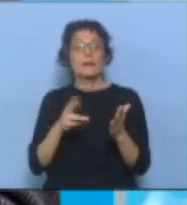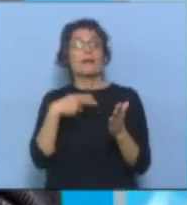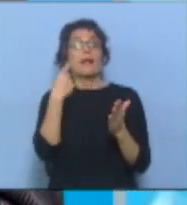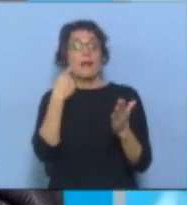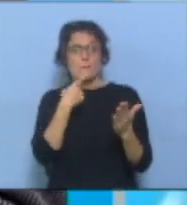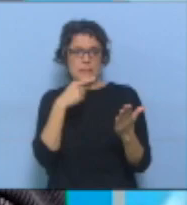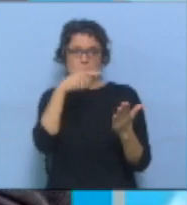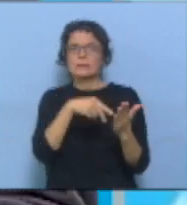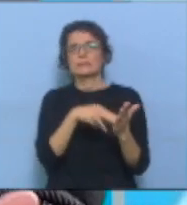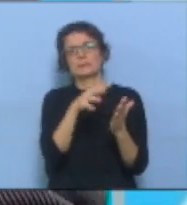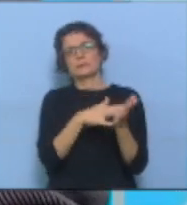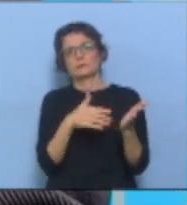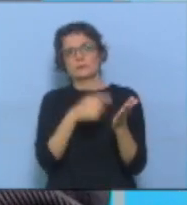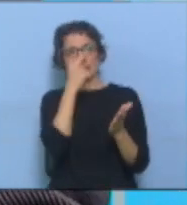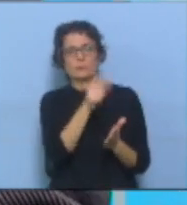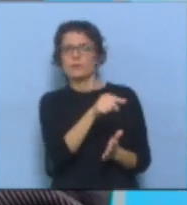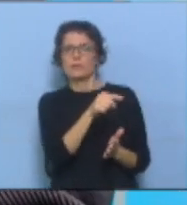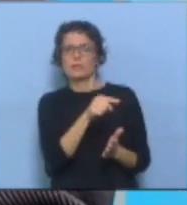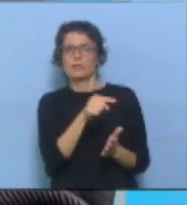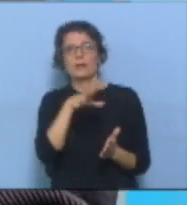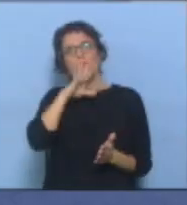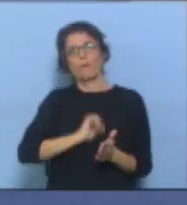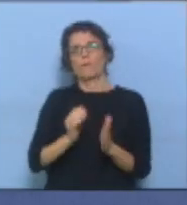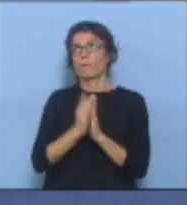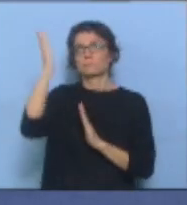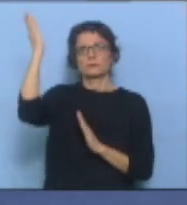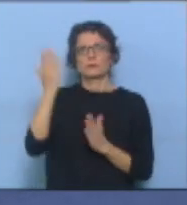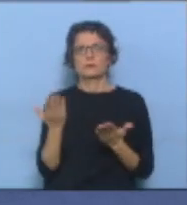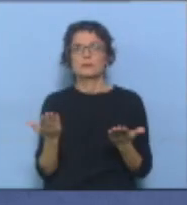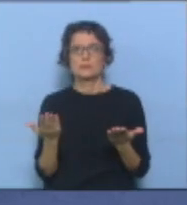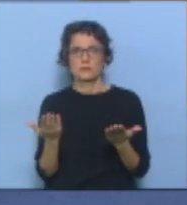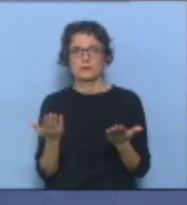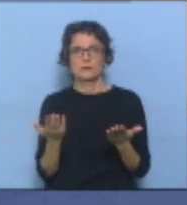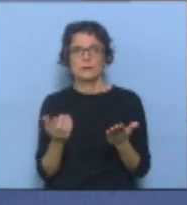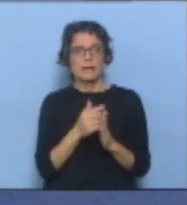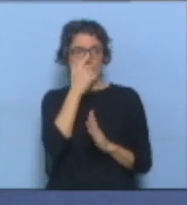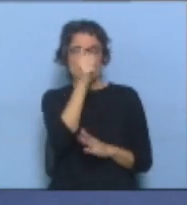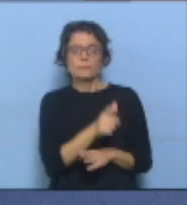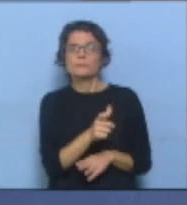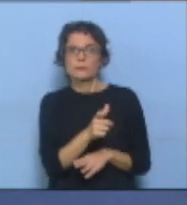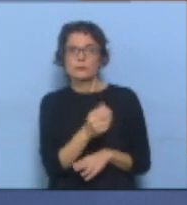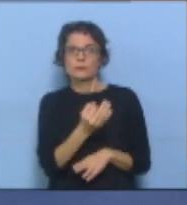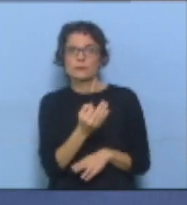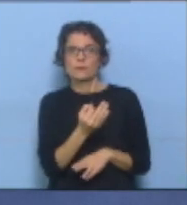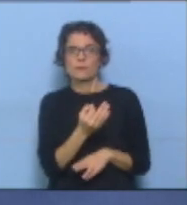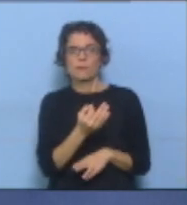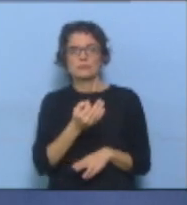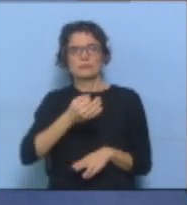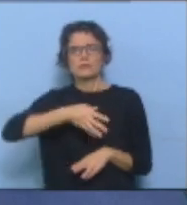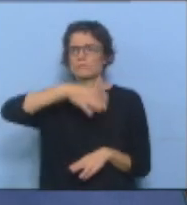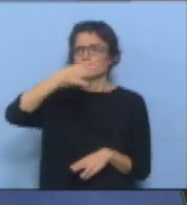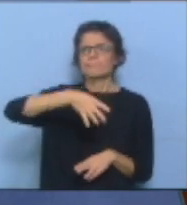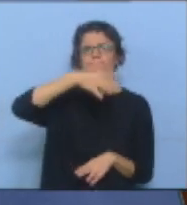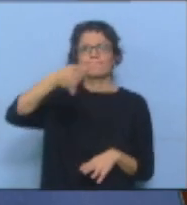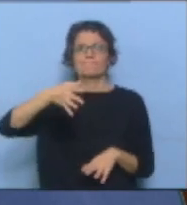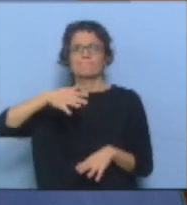Então, o enviado de Deus tem uma determinada missão, não é? Ir falar às praças, anunciar boa nova às pessoas, anunciar